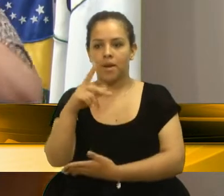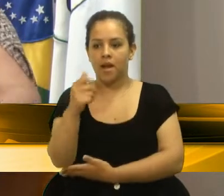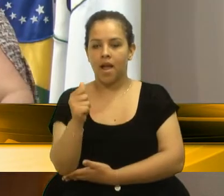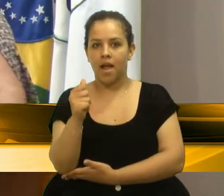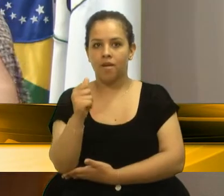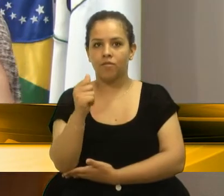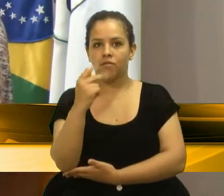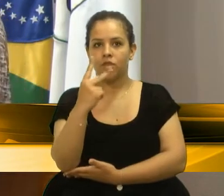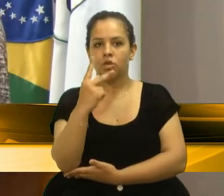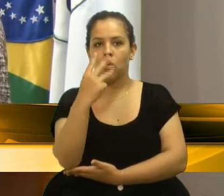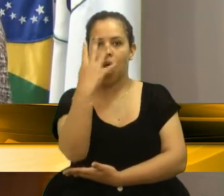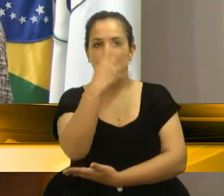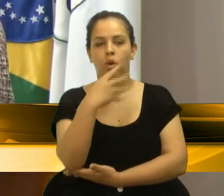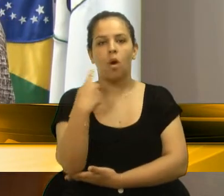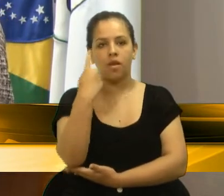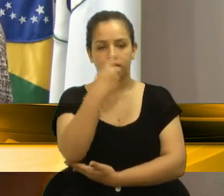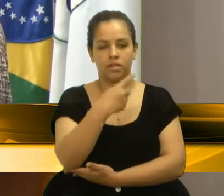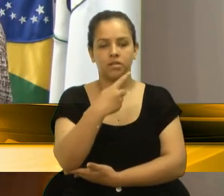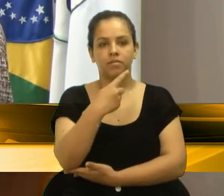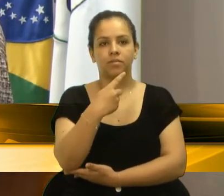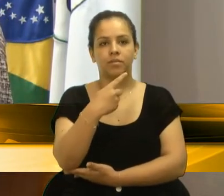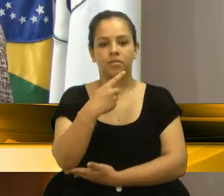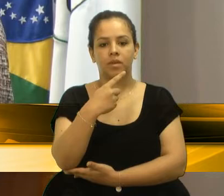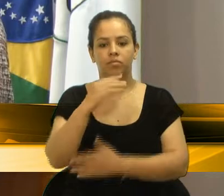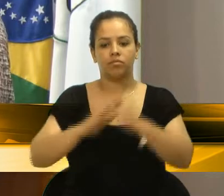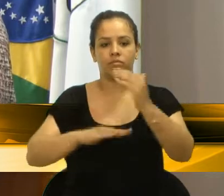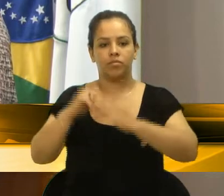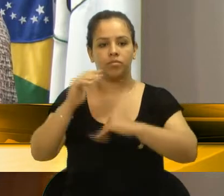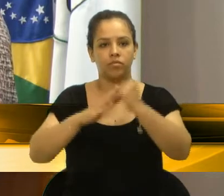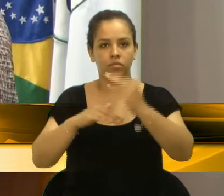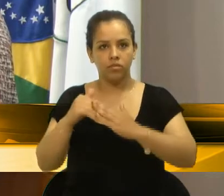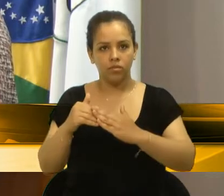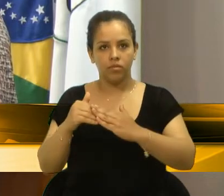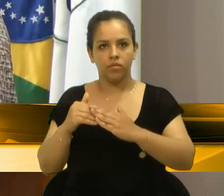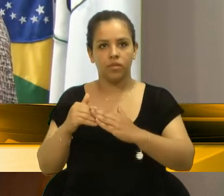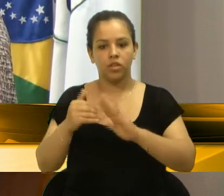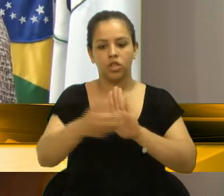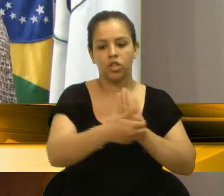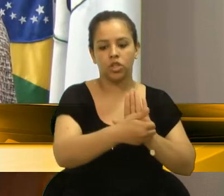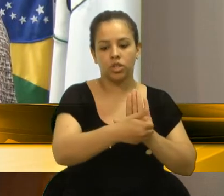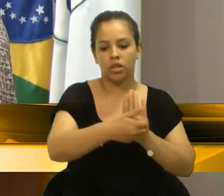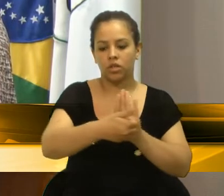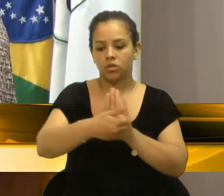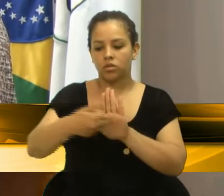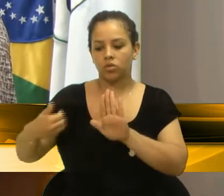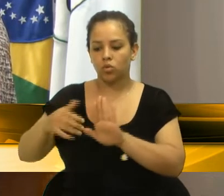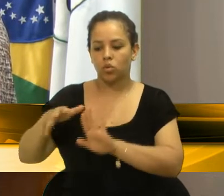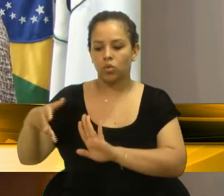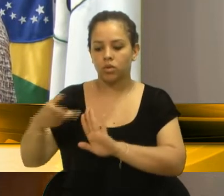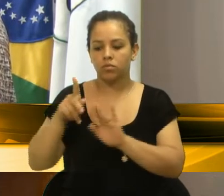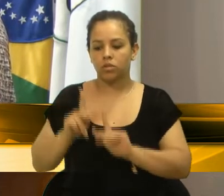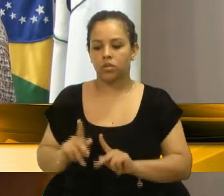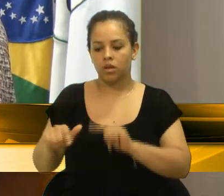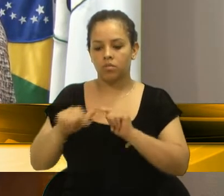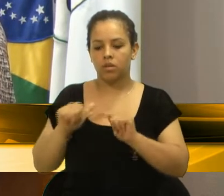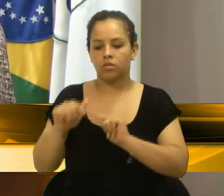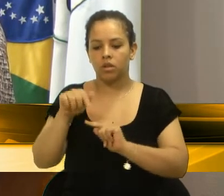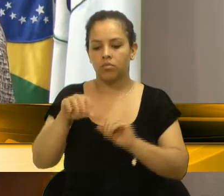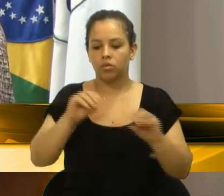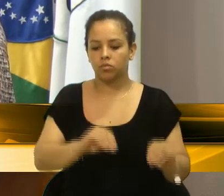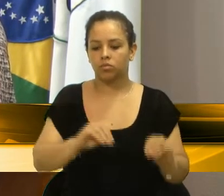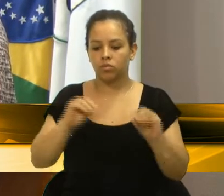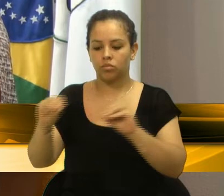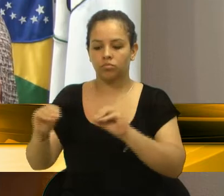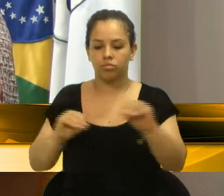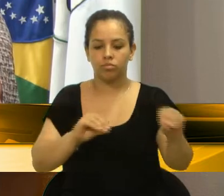24 horas, para reformas e assim remover todos os servidores do local para outras